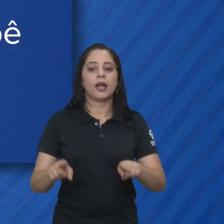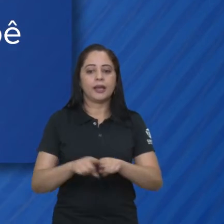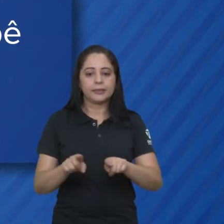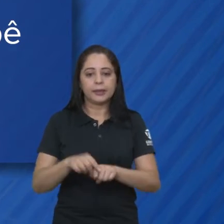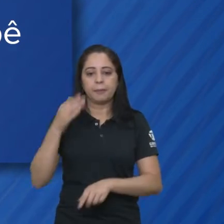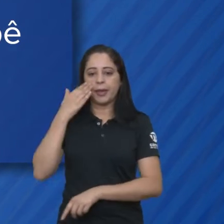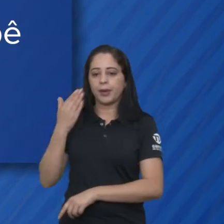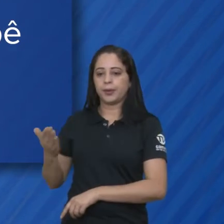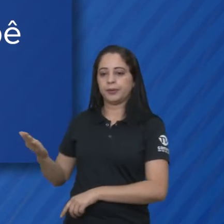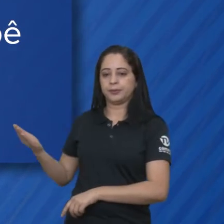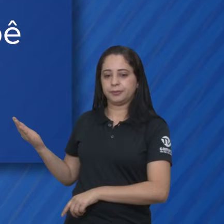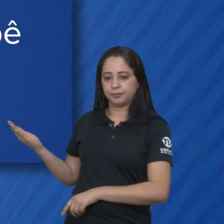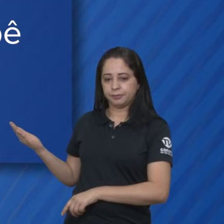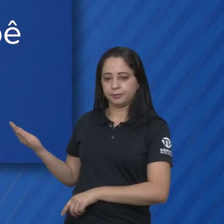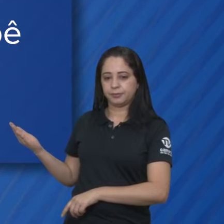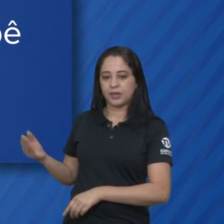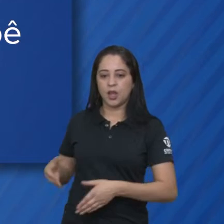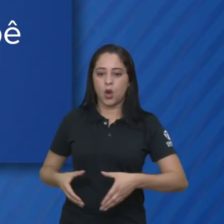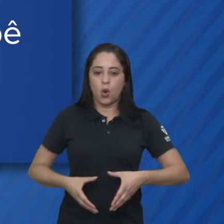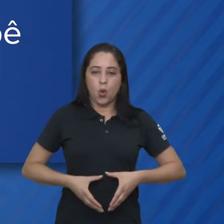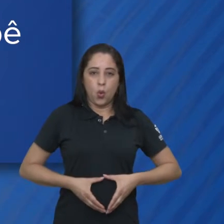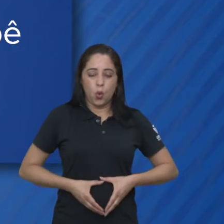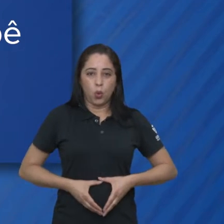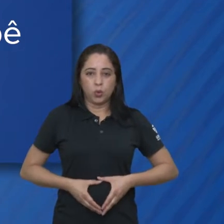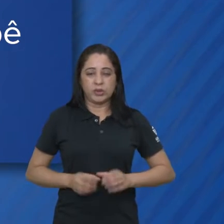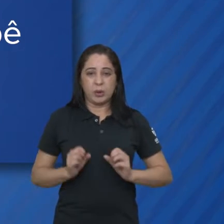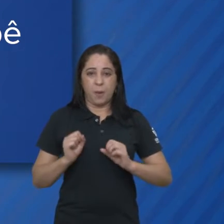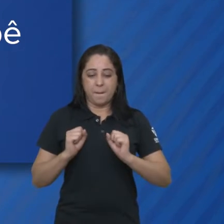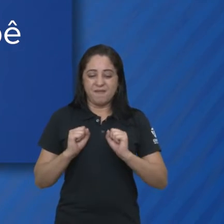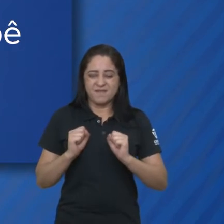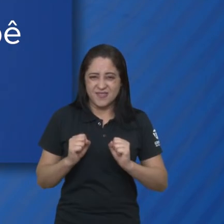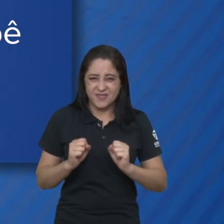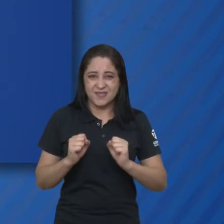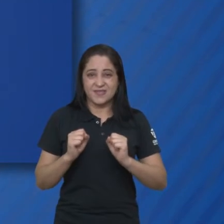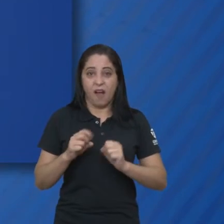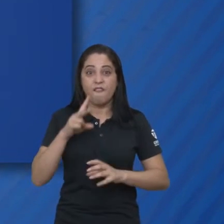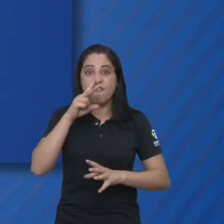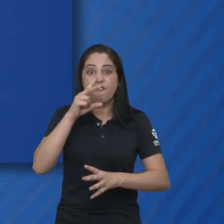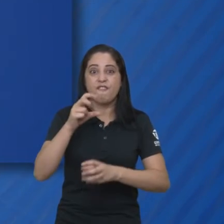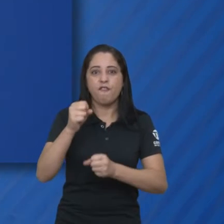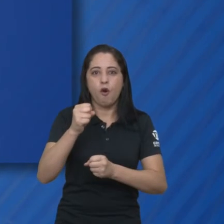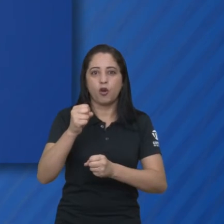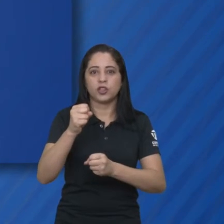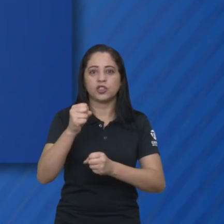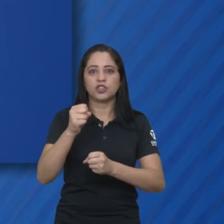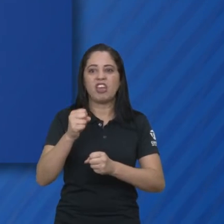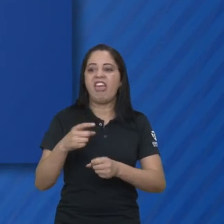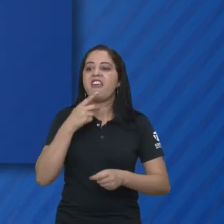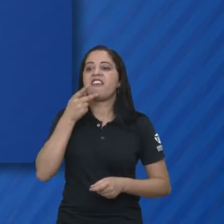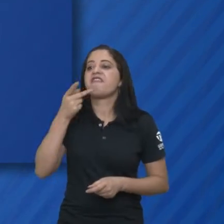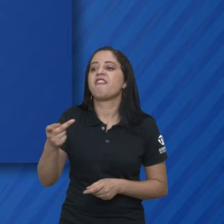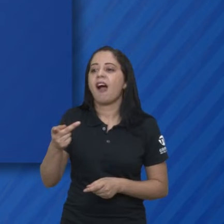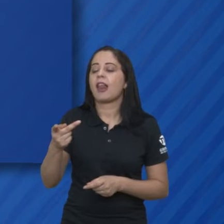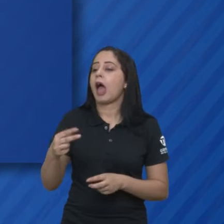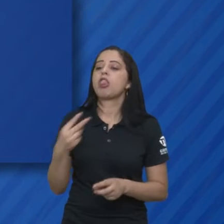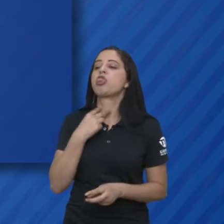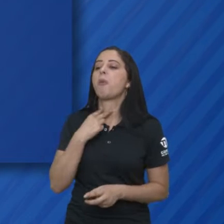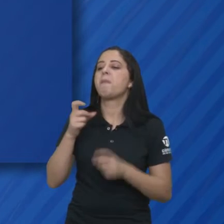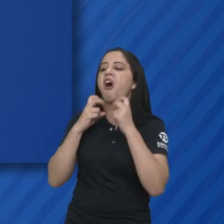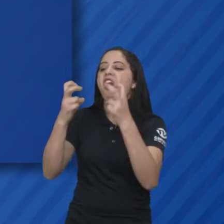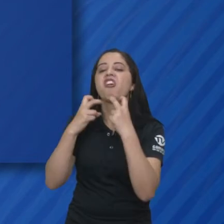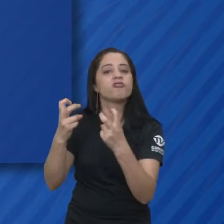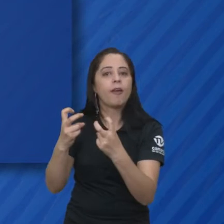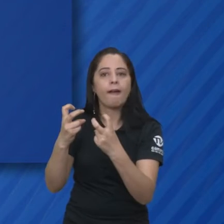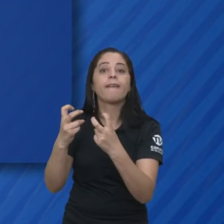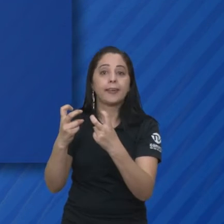ato de pressionar a parte superior do útero para acelerar a saída do bebê, impedir que a mulher grite ou se expresse